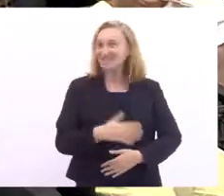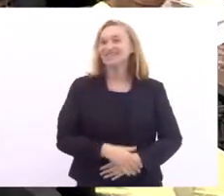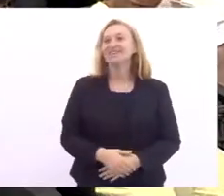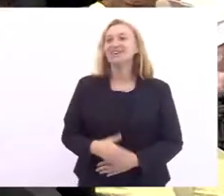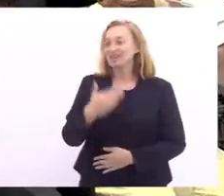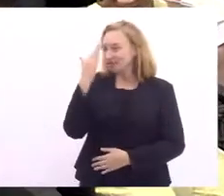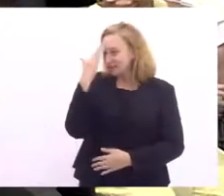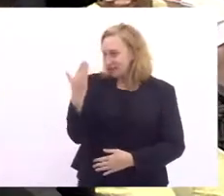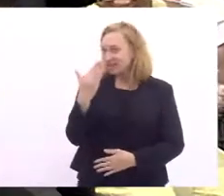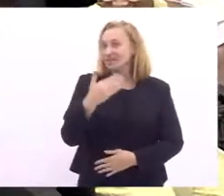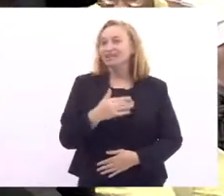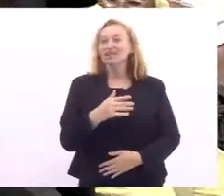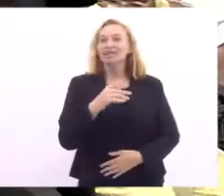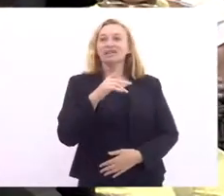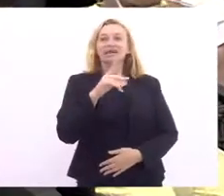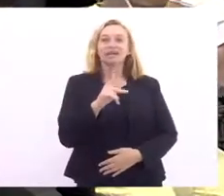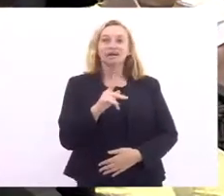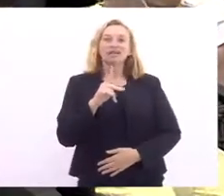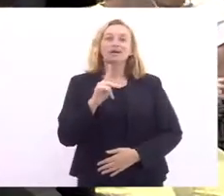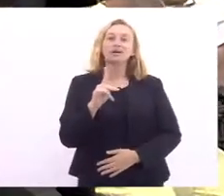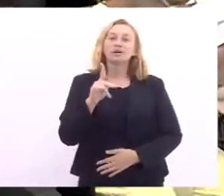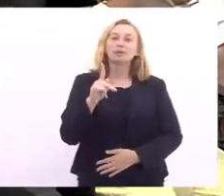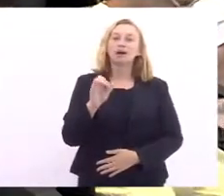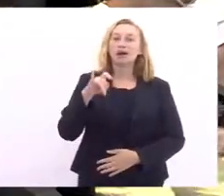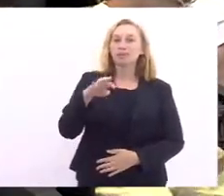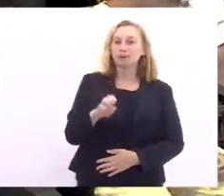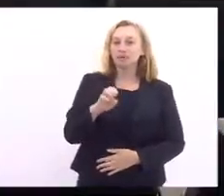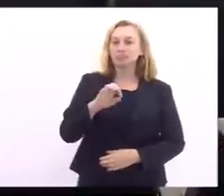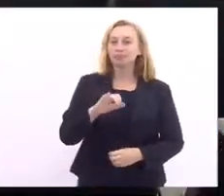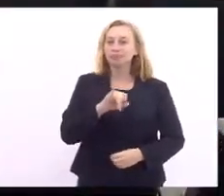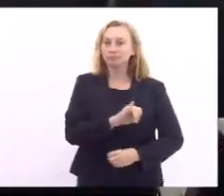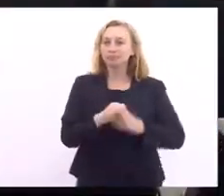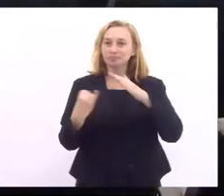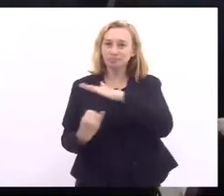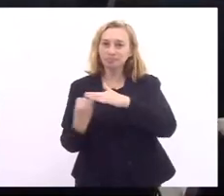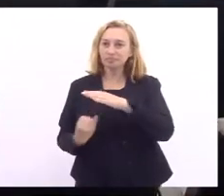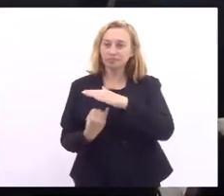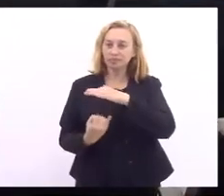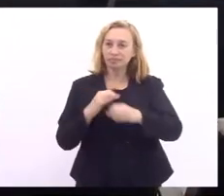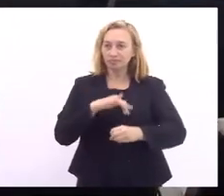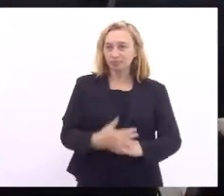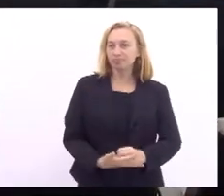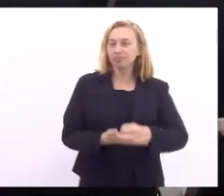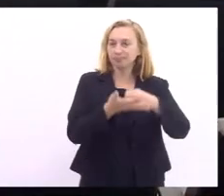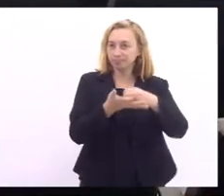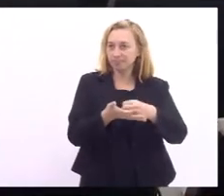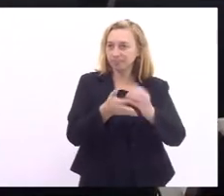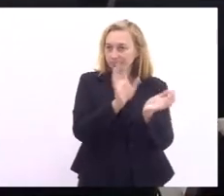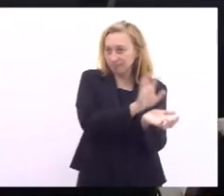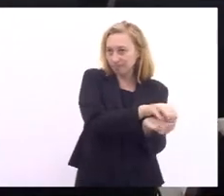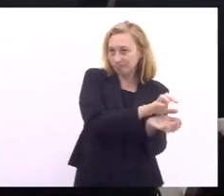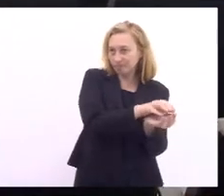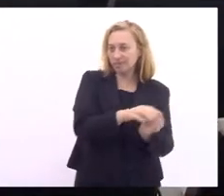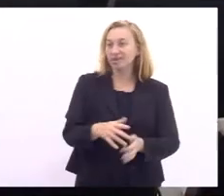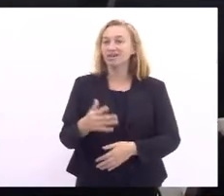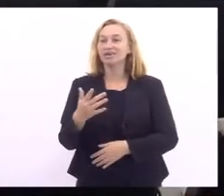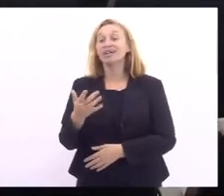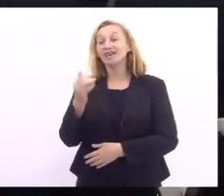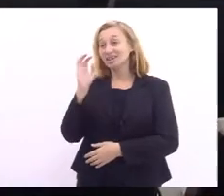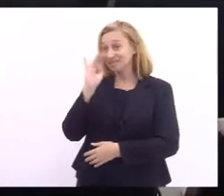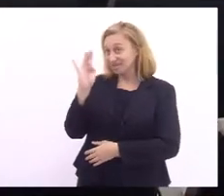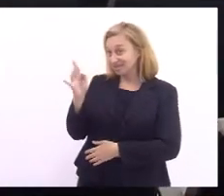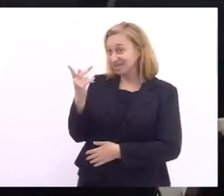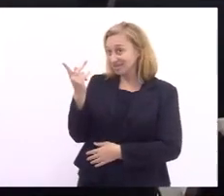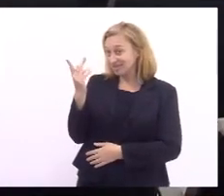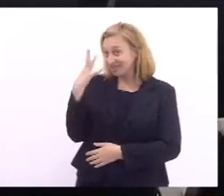Obrigado Fábio Raposo Instituto Santa Cruz tentável a imagem da casa Fluminense e como a tatuagem é muito bonita